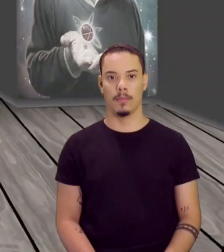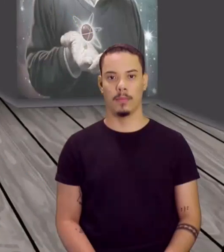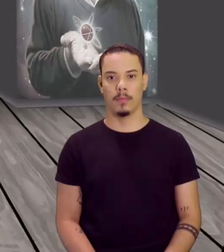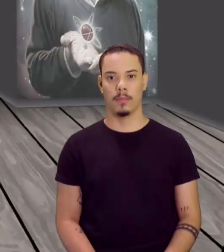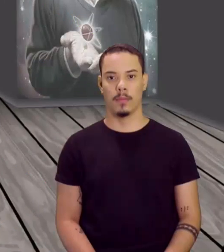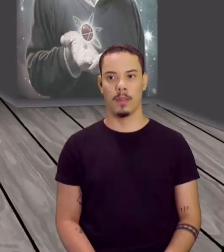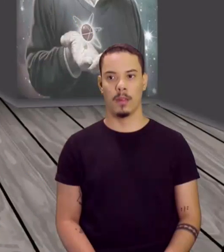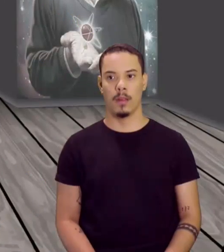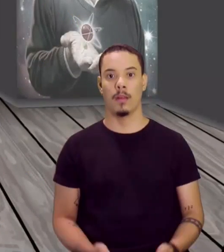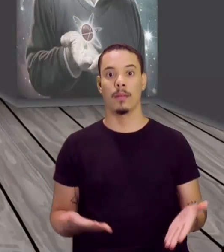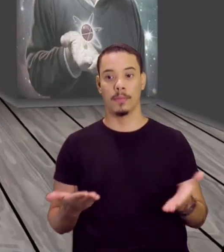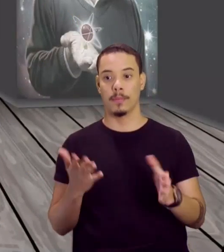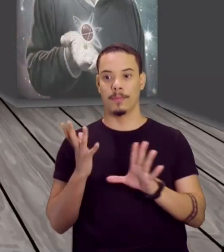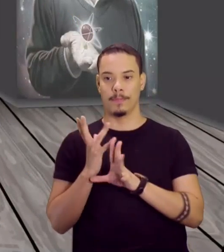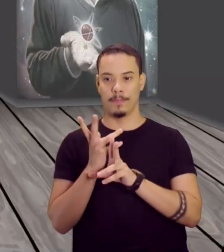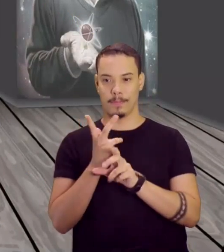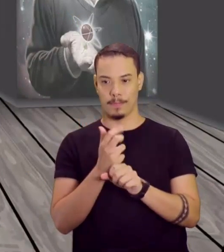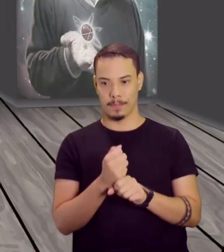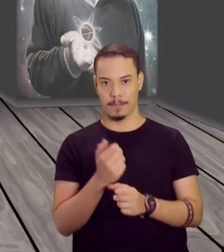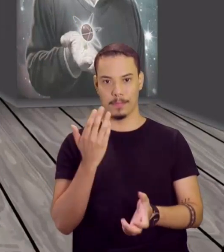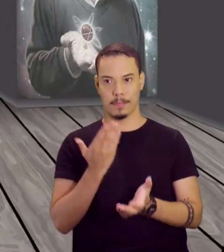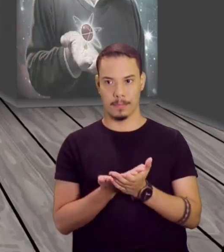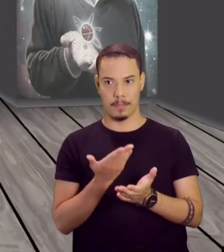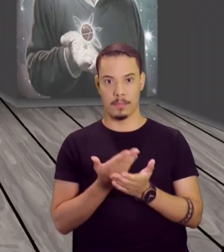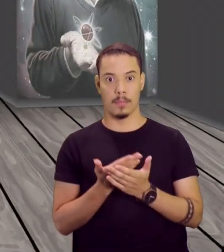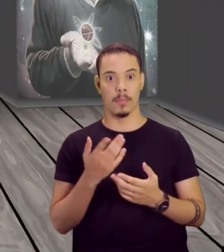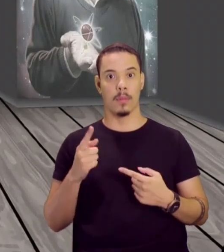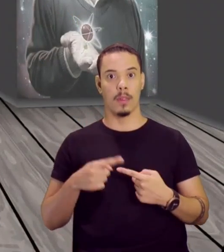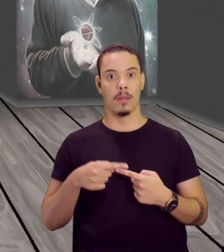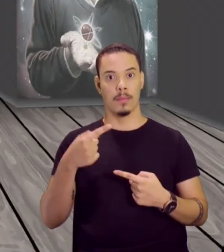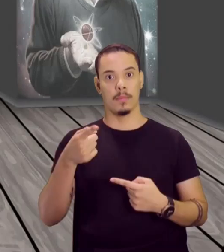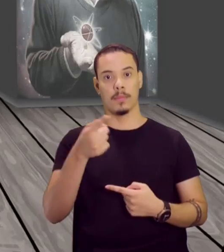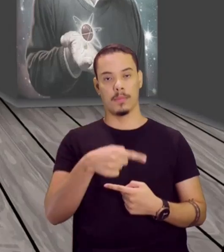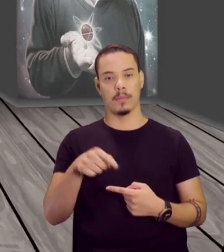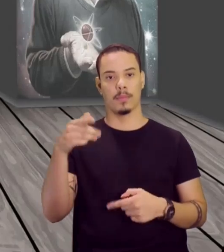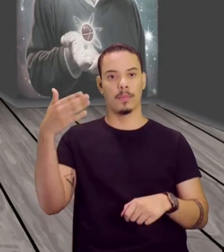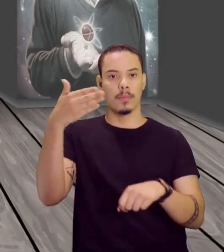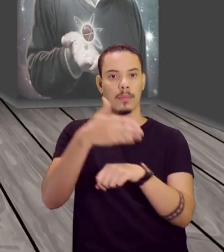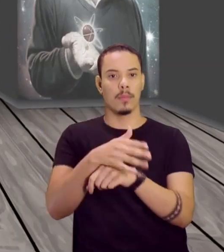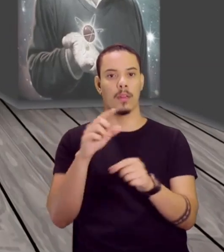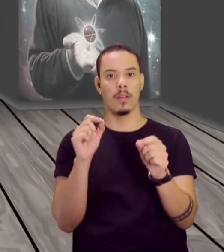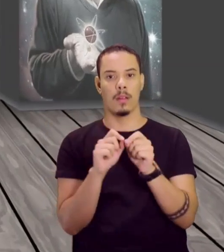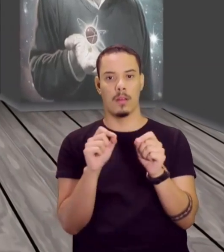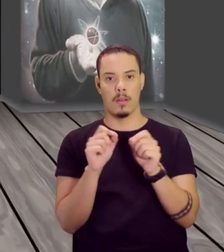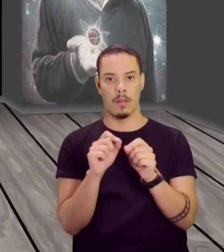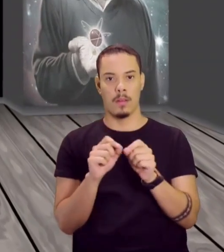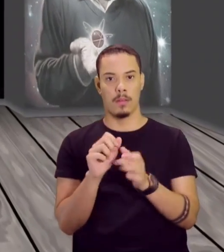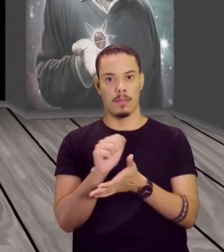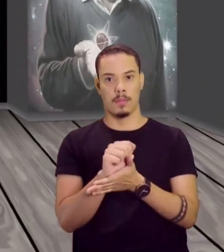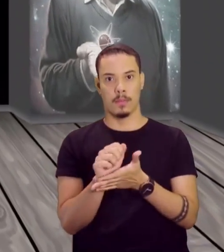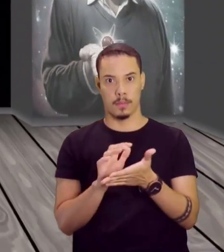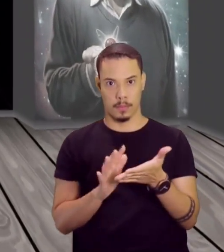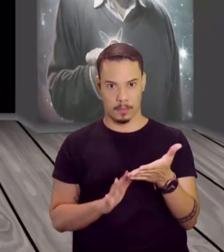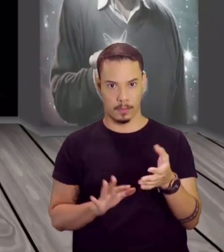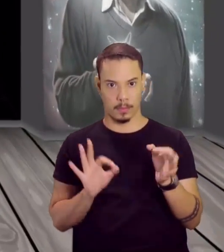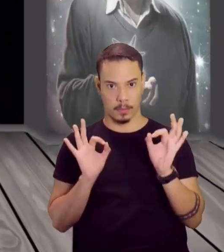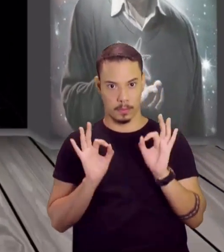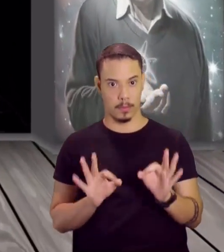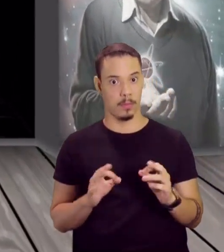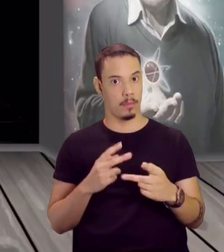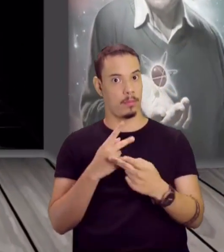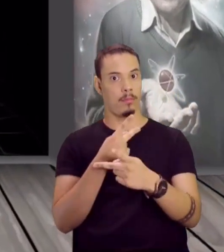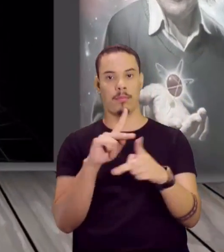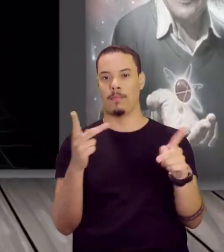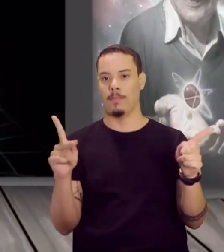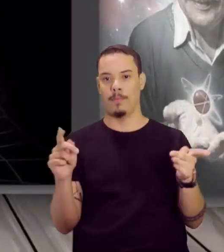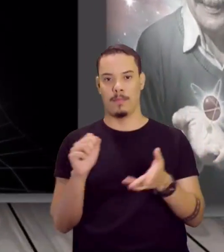E aí o nosso resumo, né, da nossa aula, para depois vocês irem lá e fazer aquelas atividades. As atividades são todas